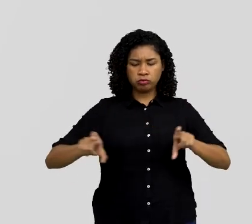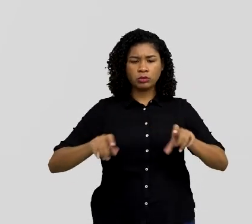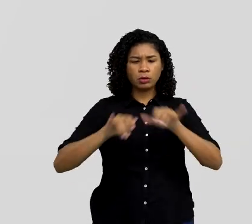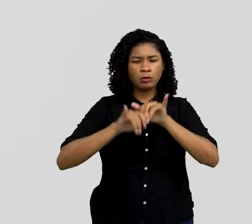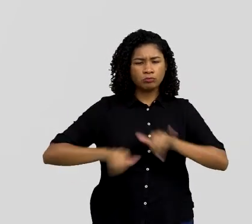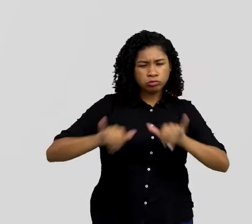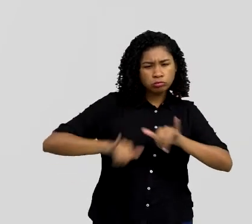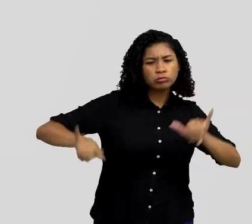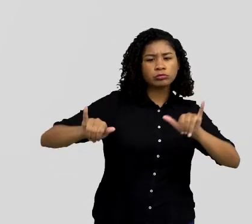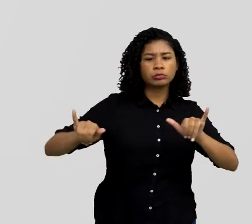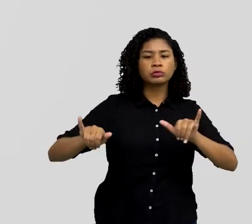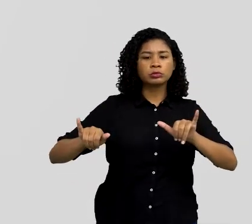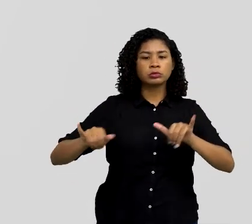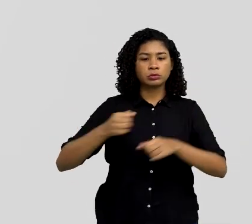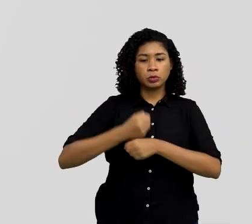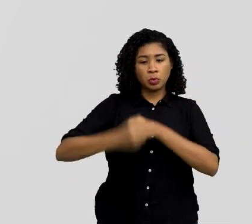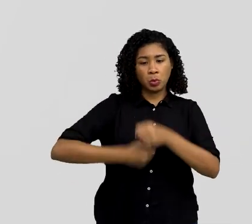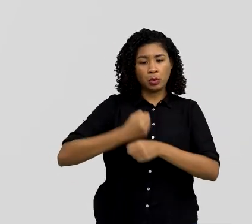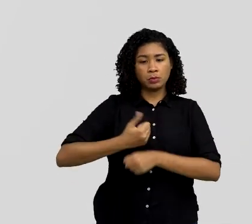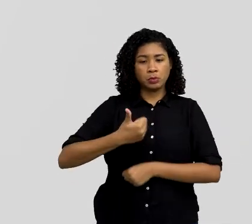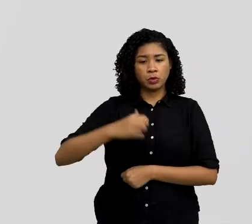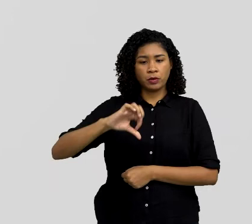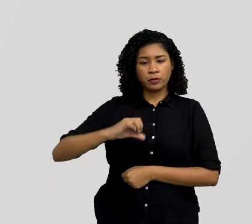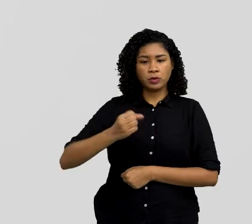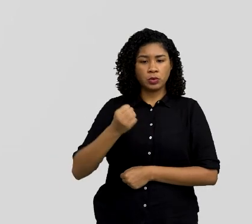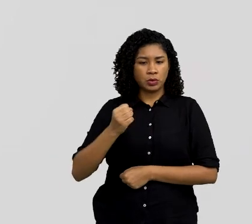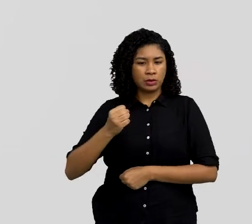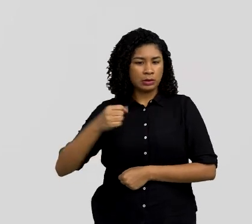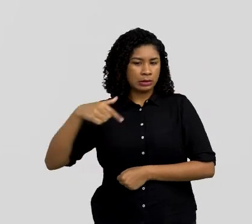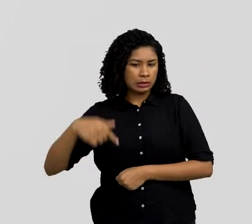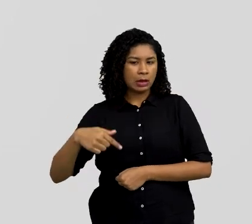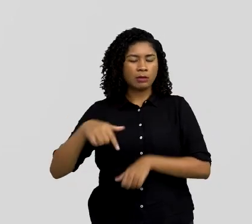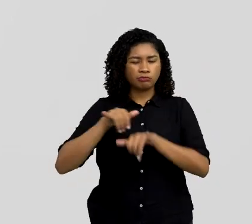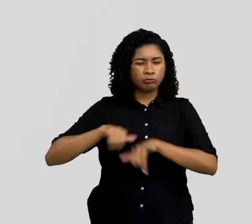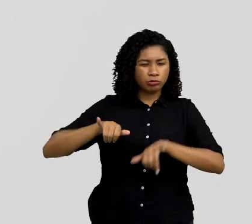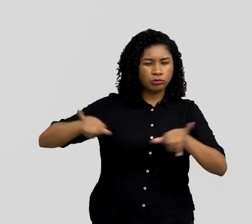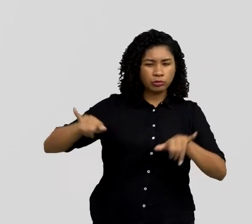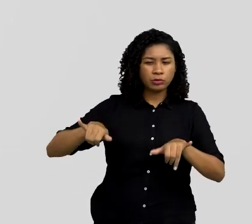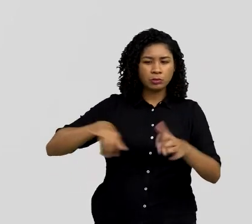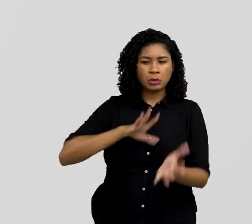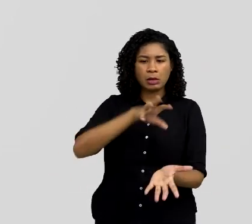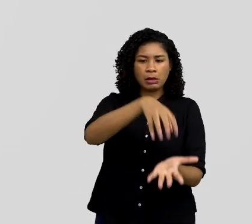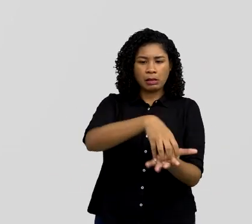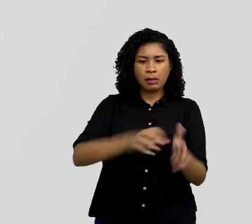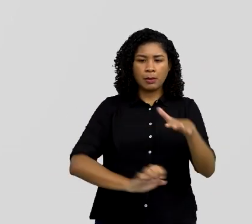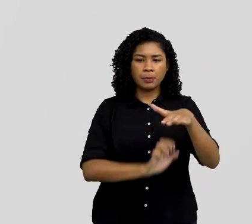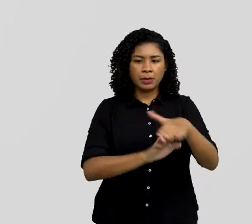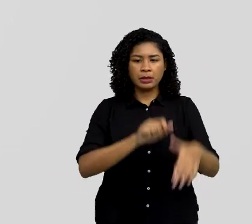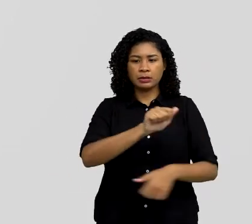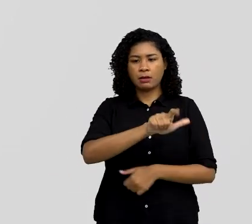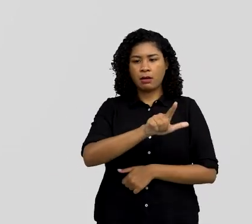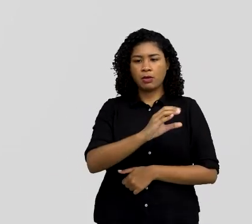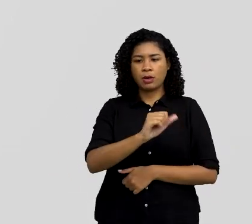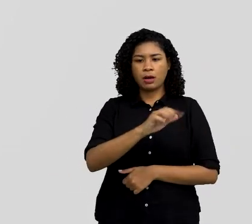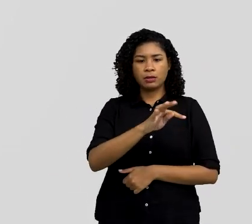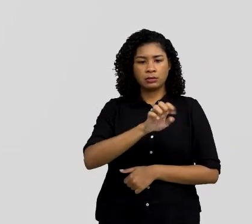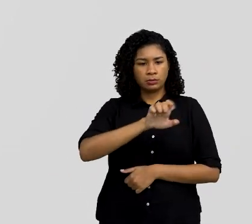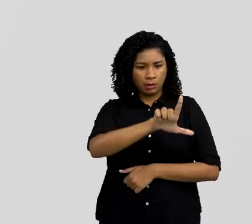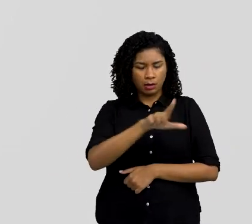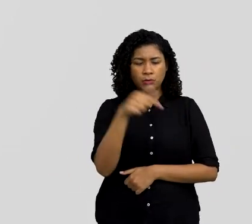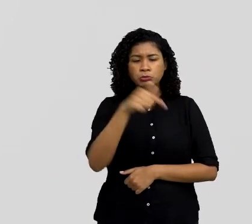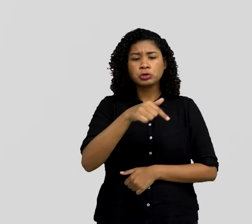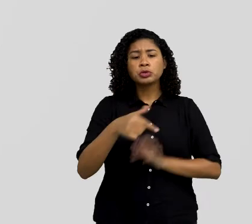em 1987 pela empresa Alcatel, mostra a ilustração abaixo, que enfatiza uma imagem popular do